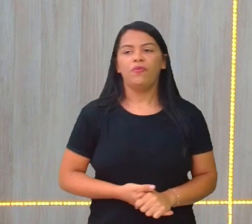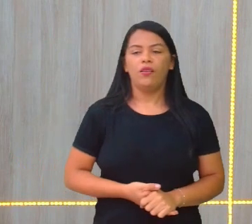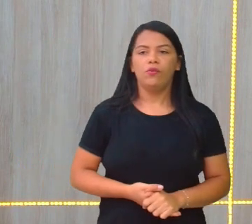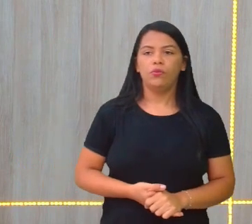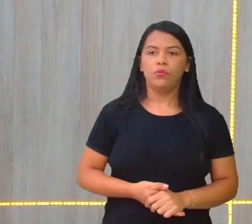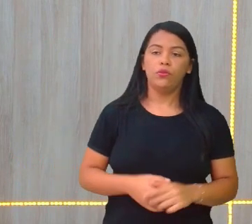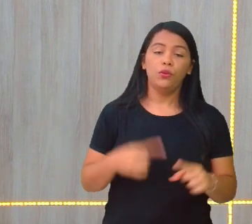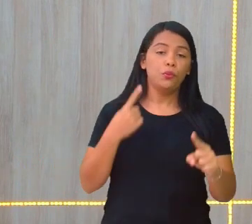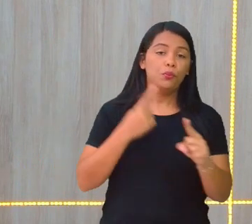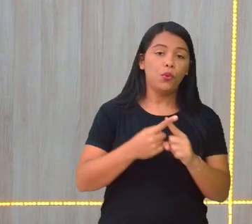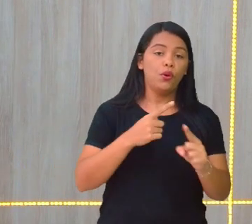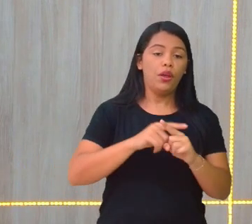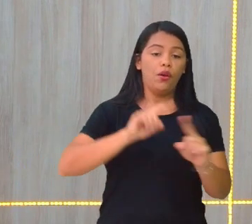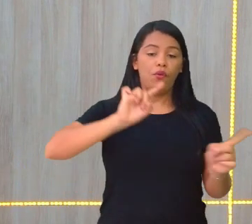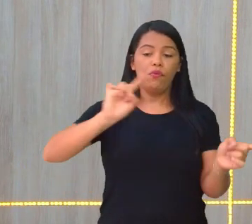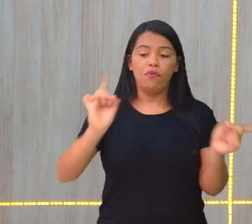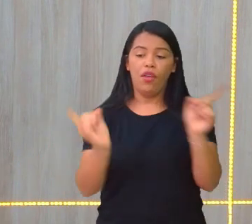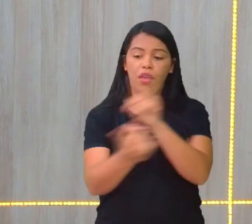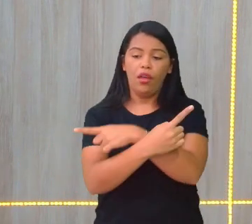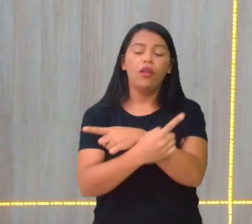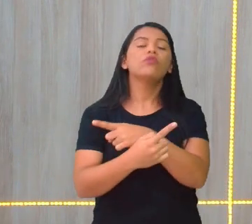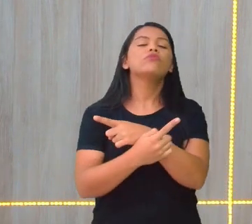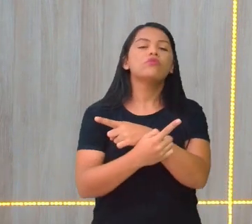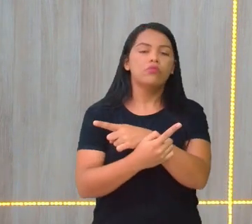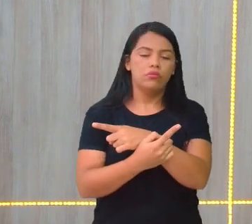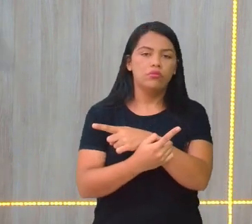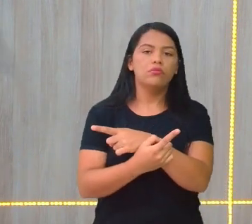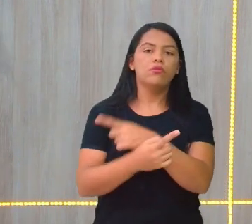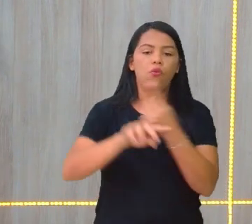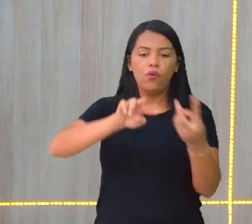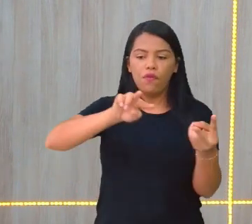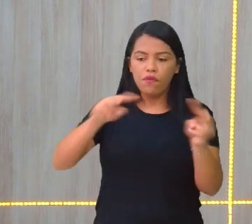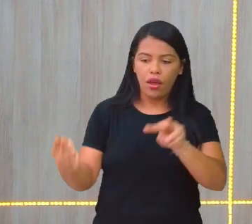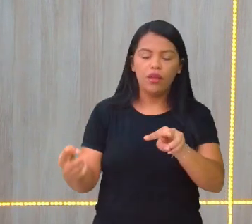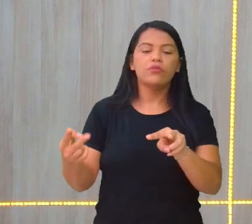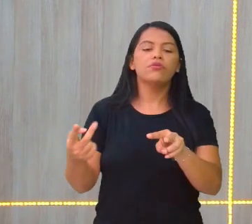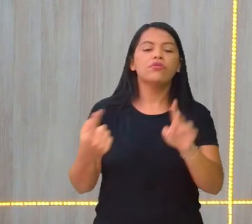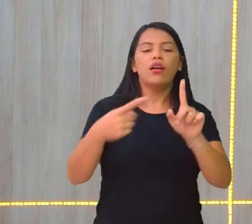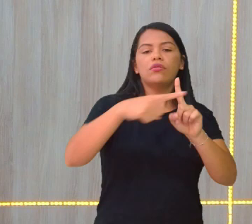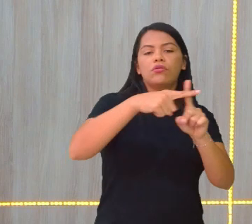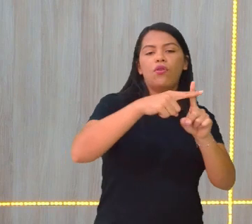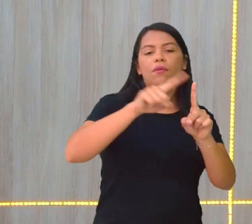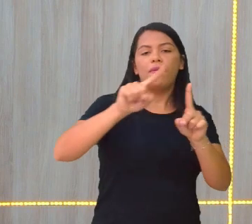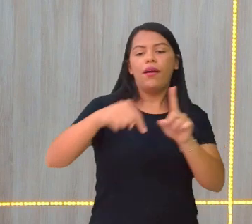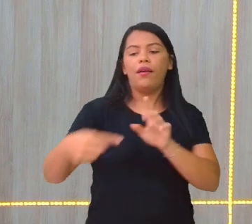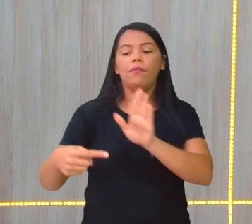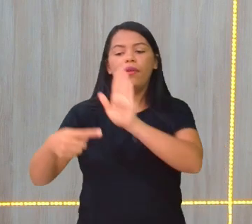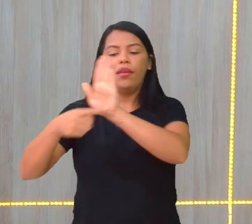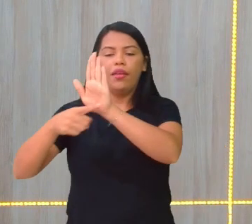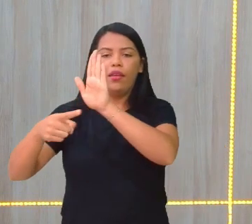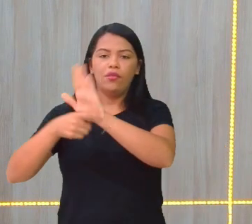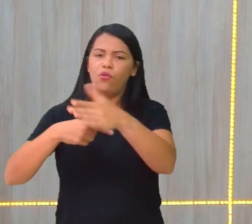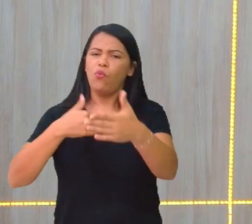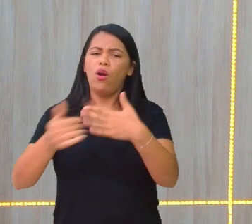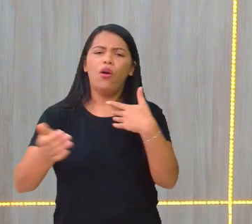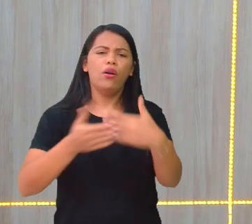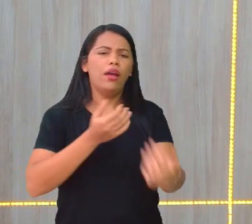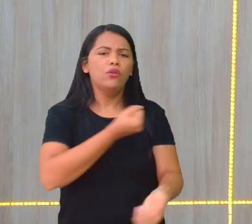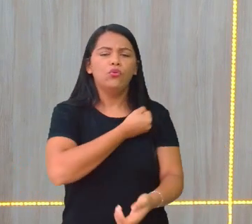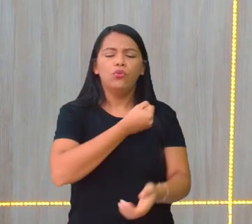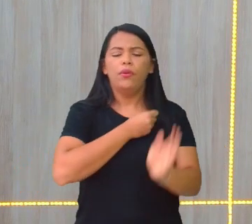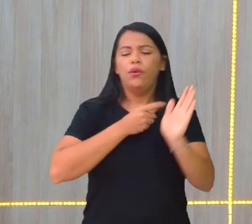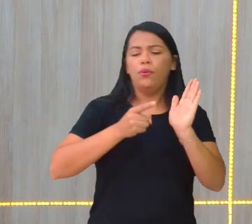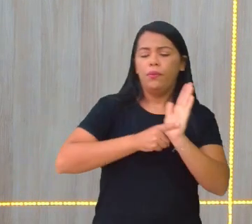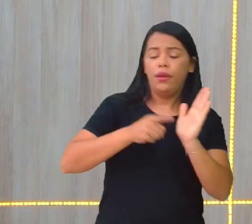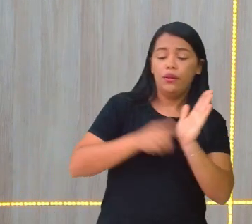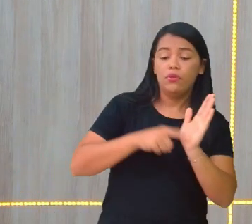soma, é a diferença. Então, x menos x dá 0, qualquer número menos ele mesmo que eu não saiba